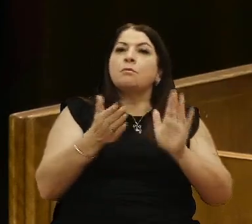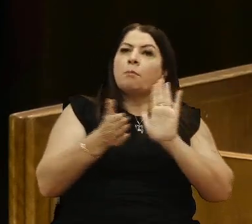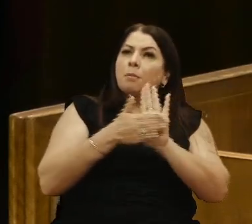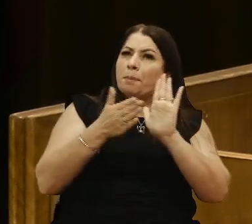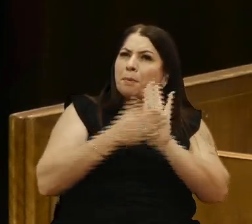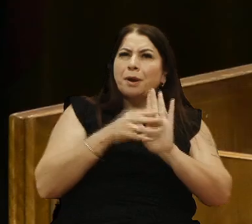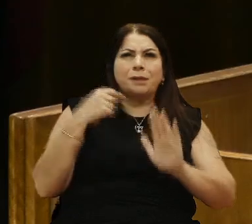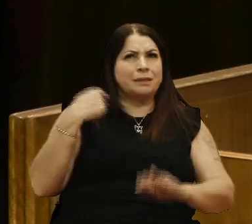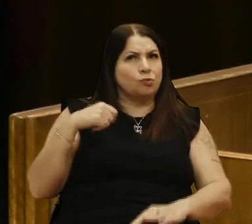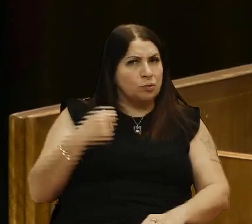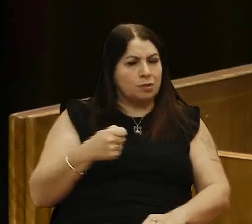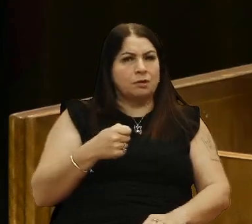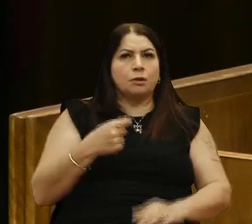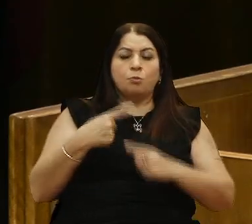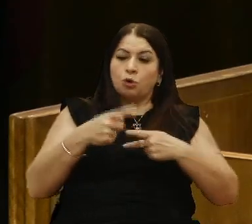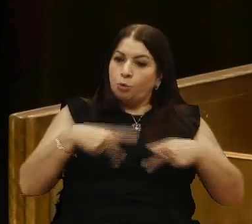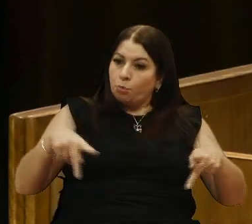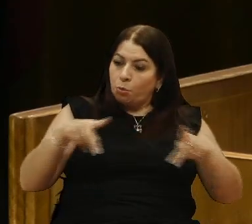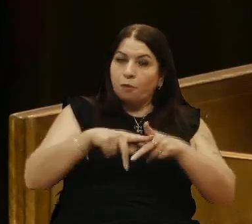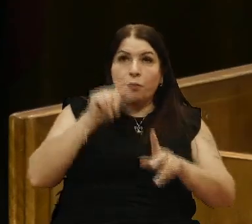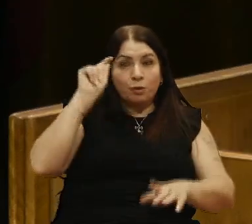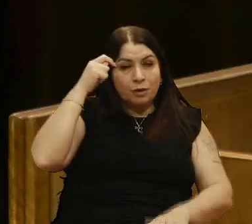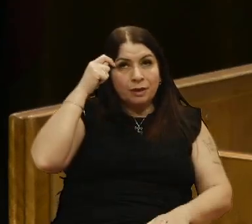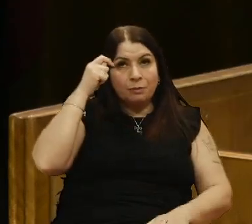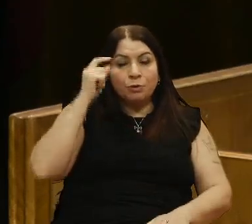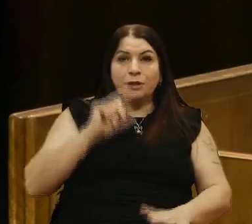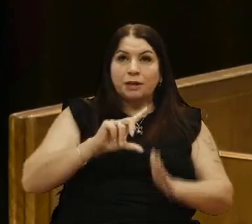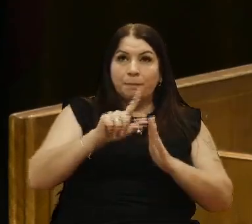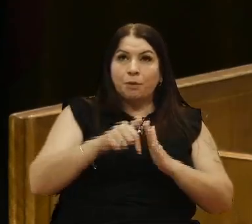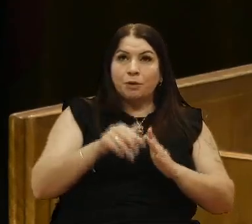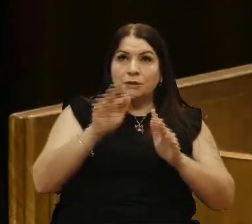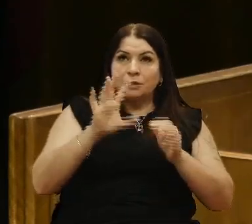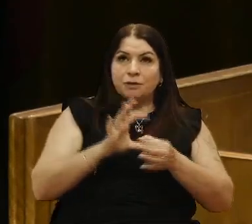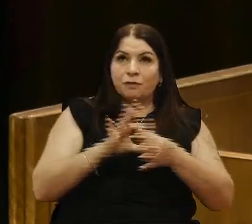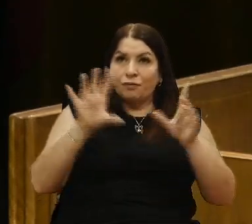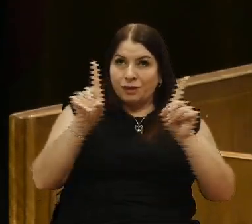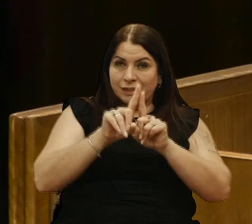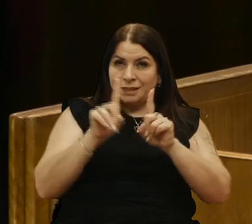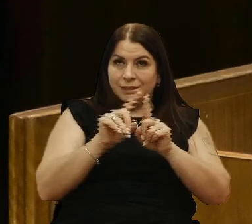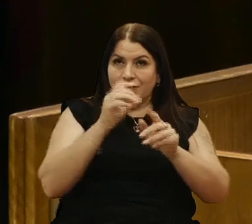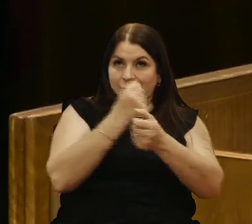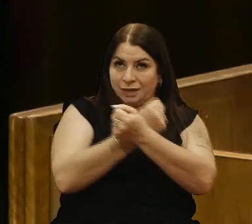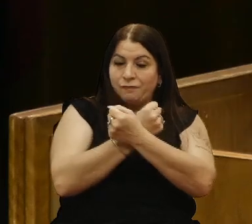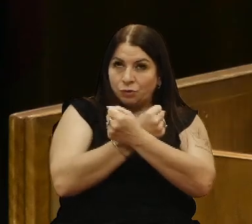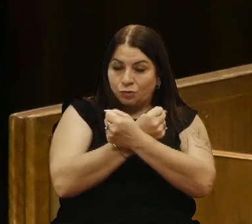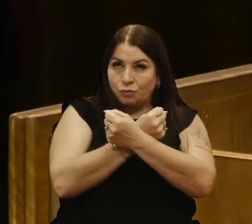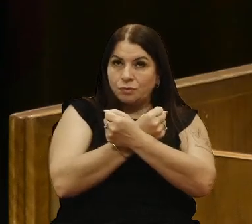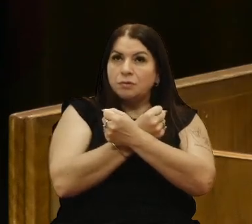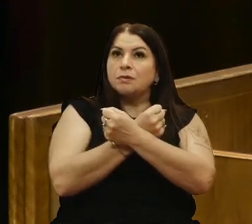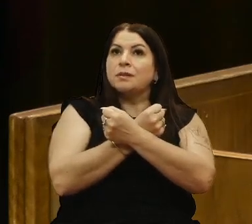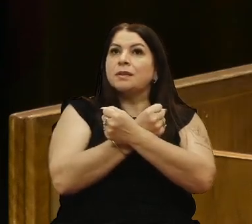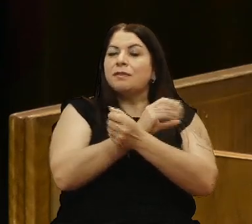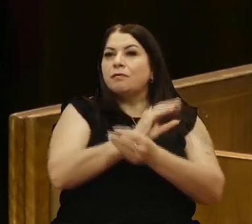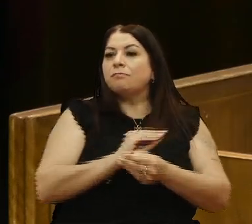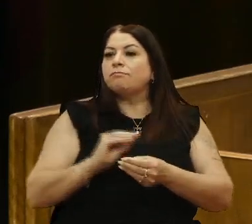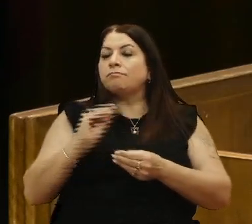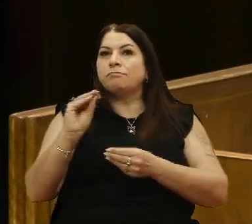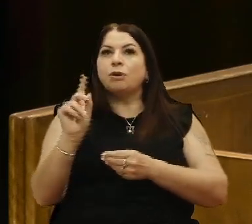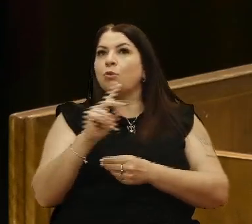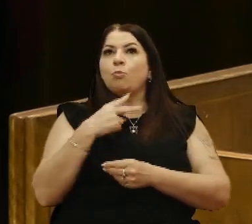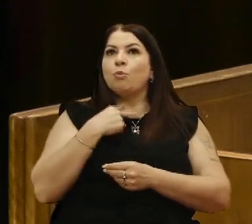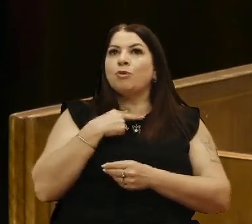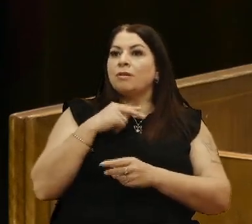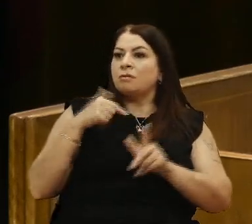tão necessária porque o povo negro, após a abolição do processo de escravatura, foi condicionado a não poder